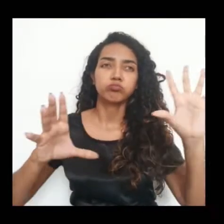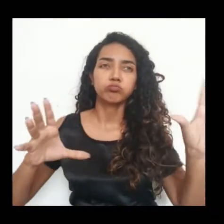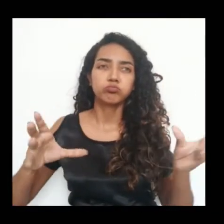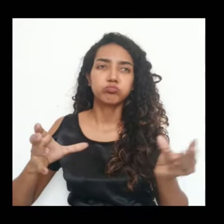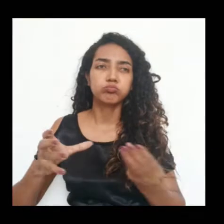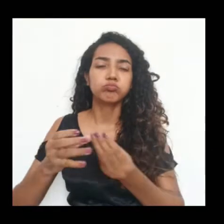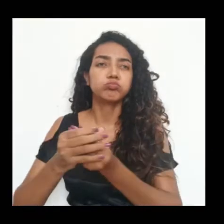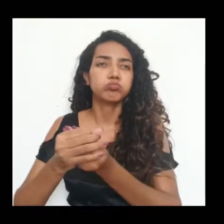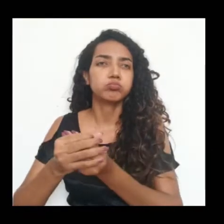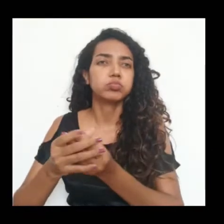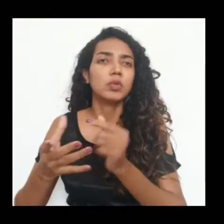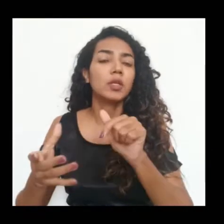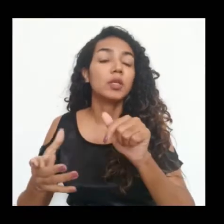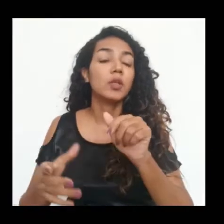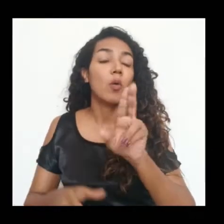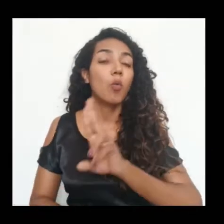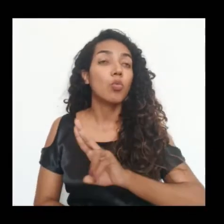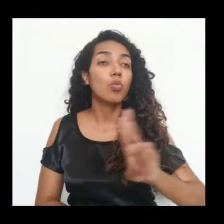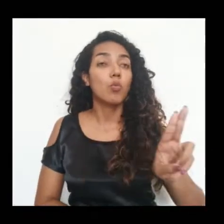vai envolver